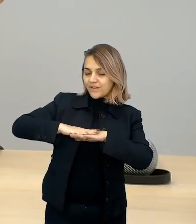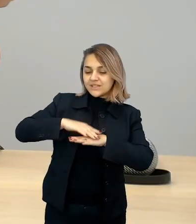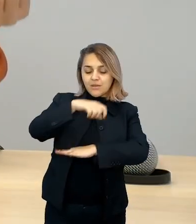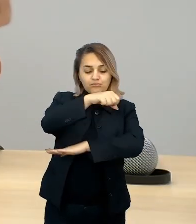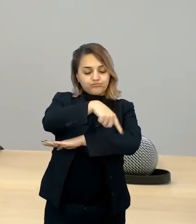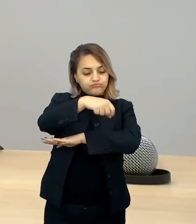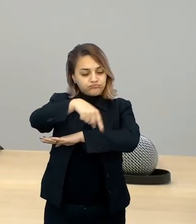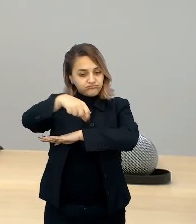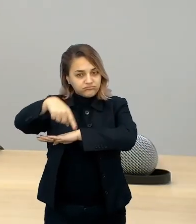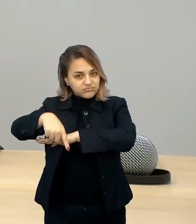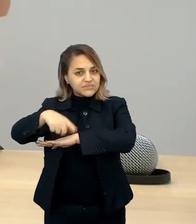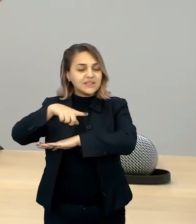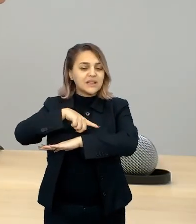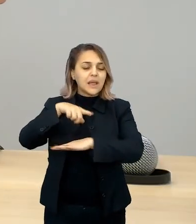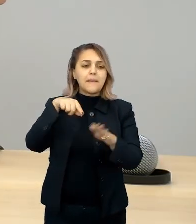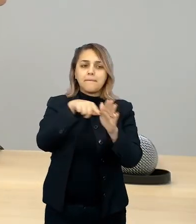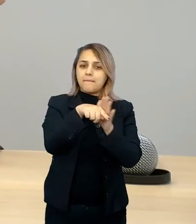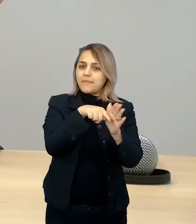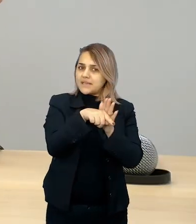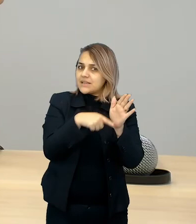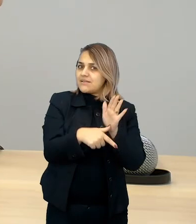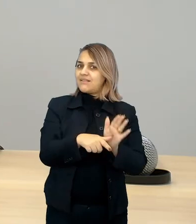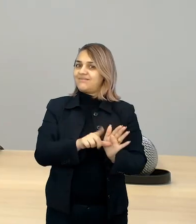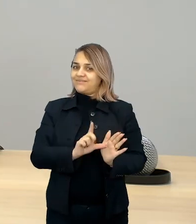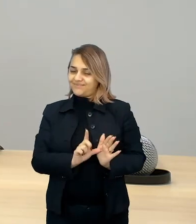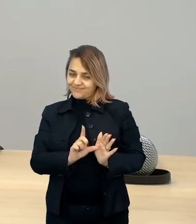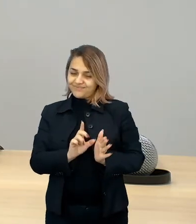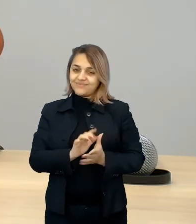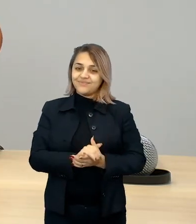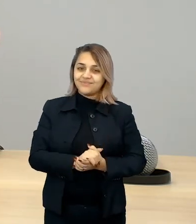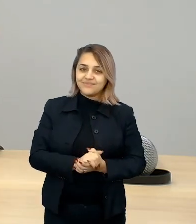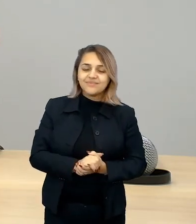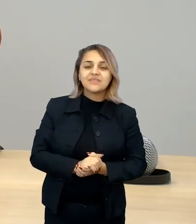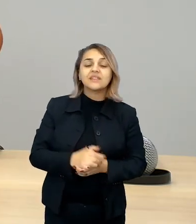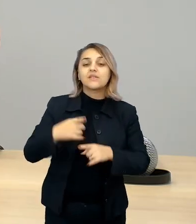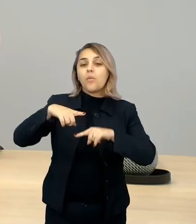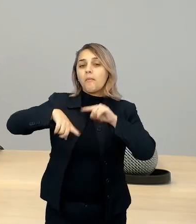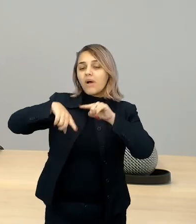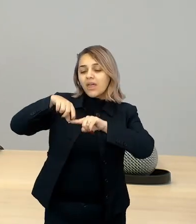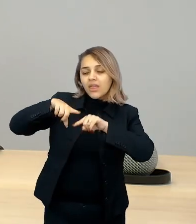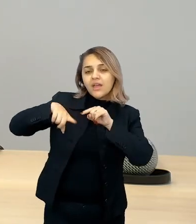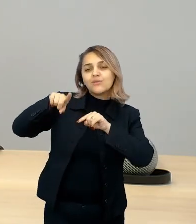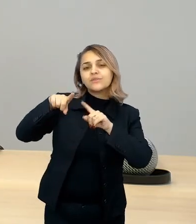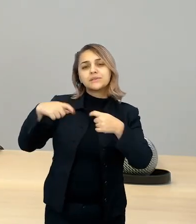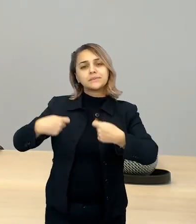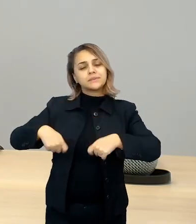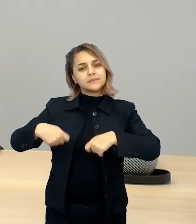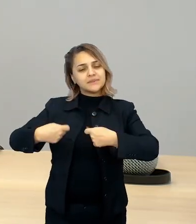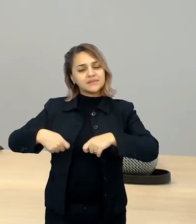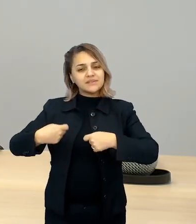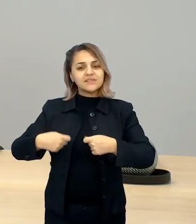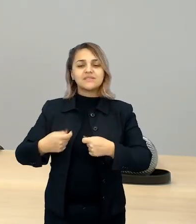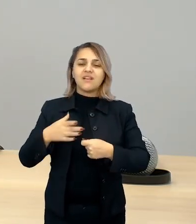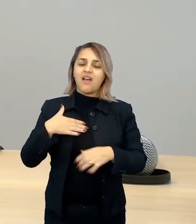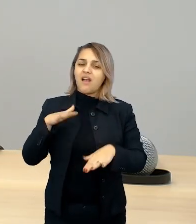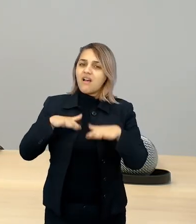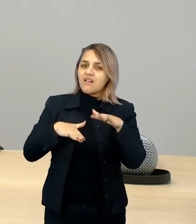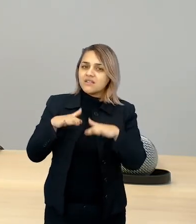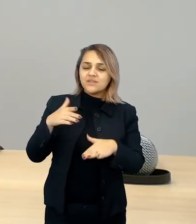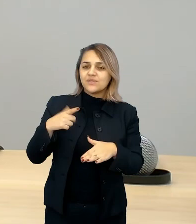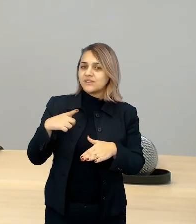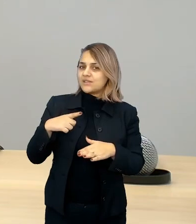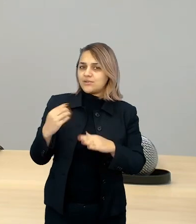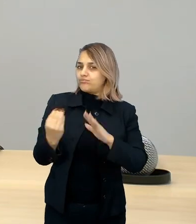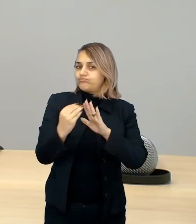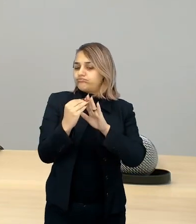plantio, fazer o levantamento aí de todos os materiais que você precisa. Podem ter materiais que não estão listados aqui, eu só